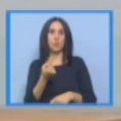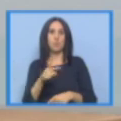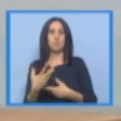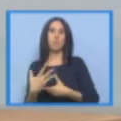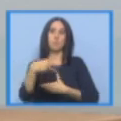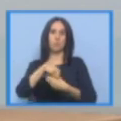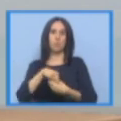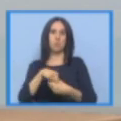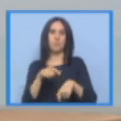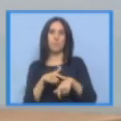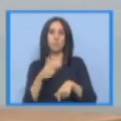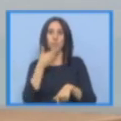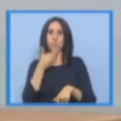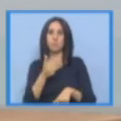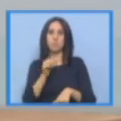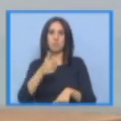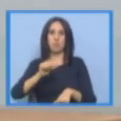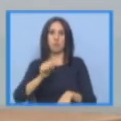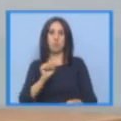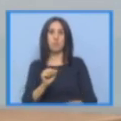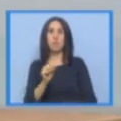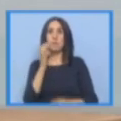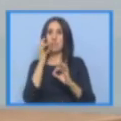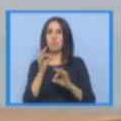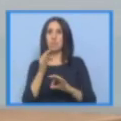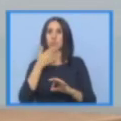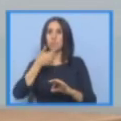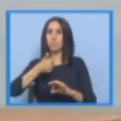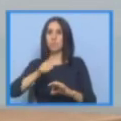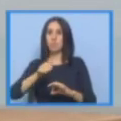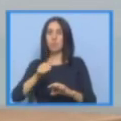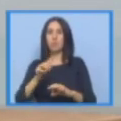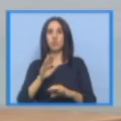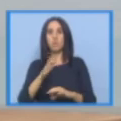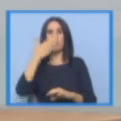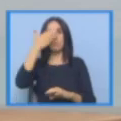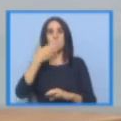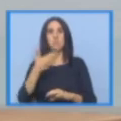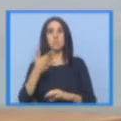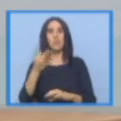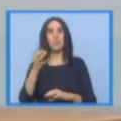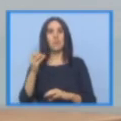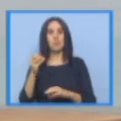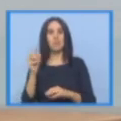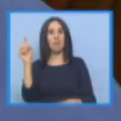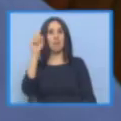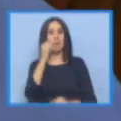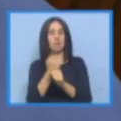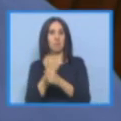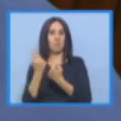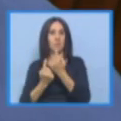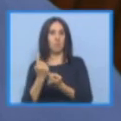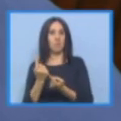esse período experimental. E atenção que o período experimental já era de 180 dias em algumas